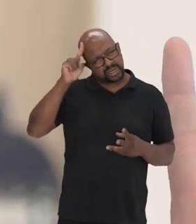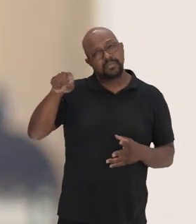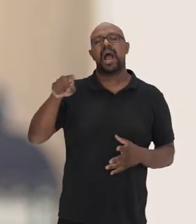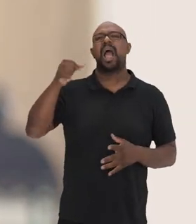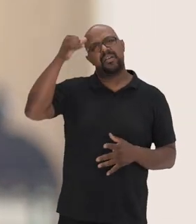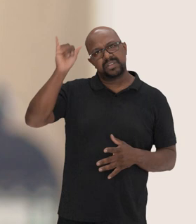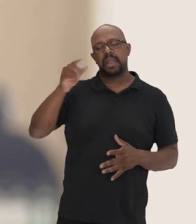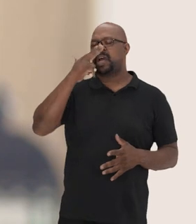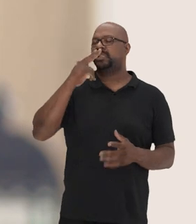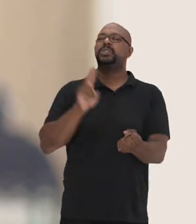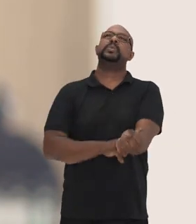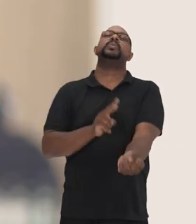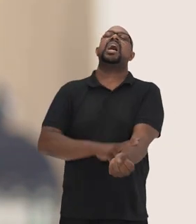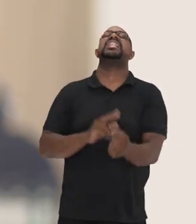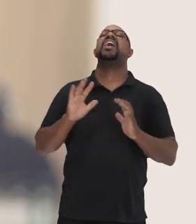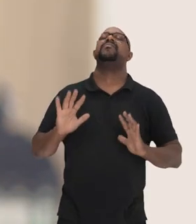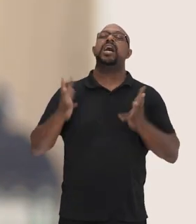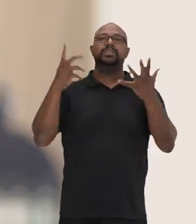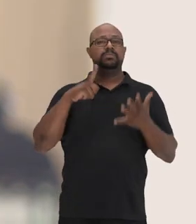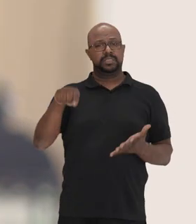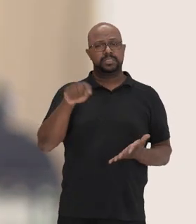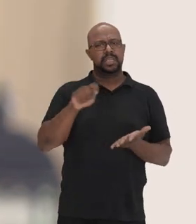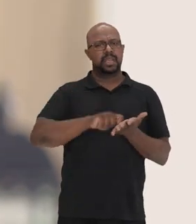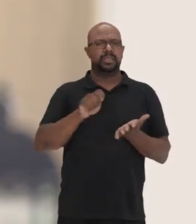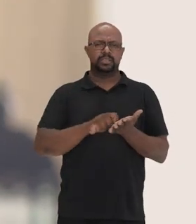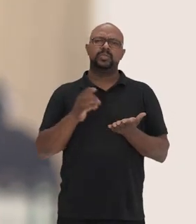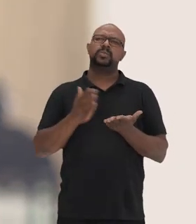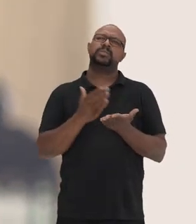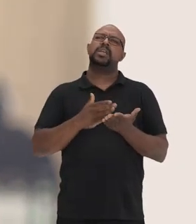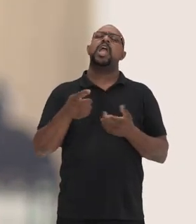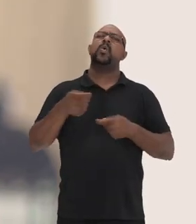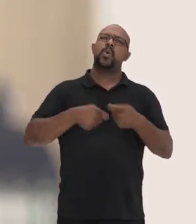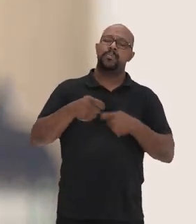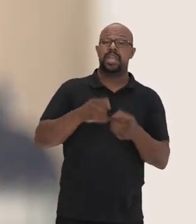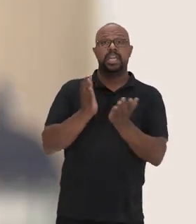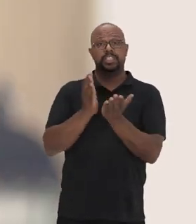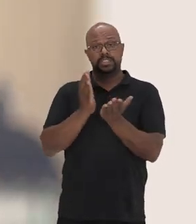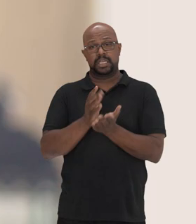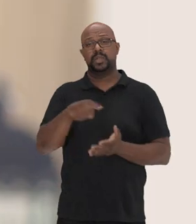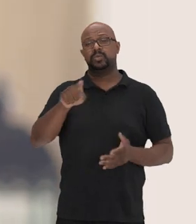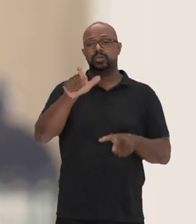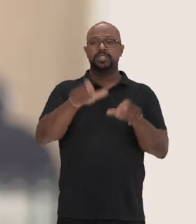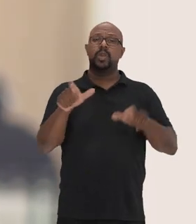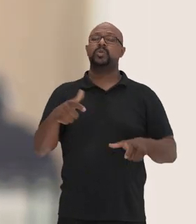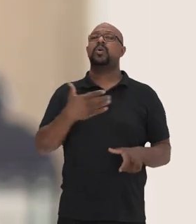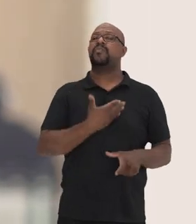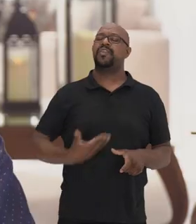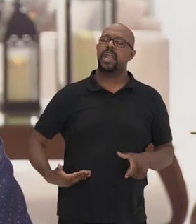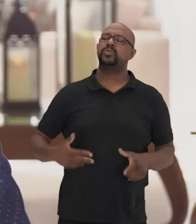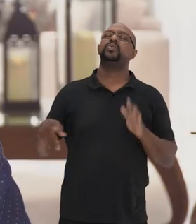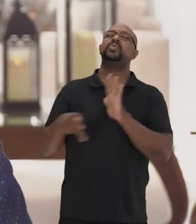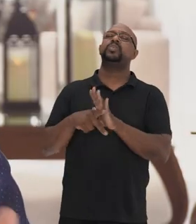caísse no vício da festa como consta no compêndio intitulado economia Cristã dos Senhores do Governo dos